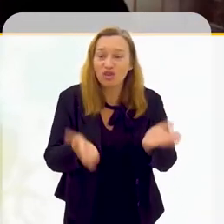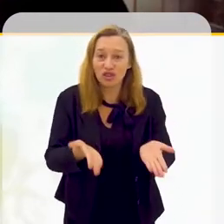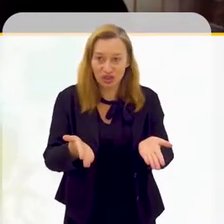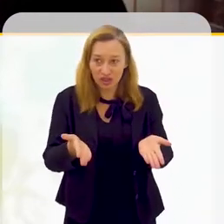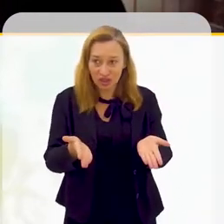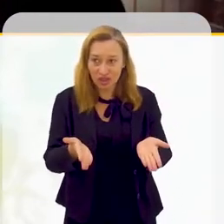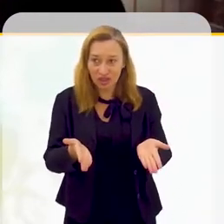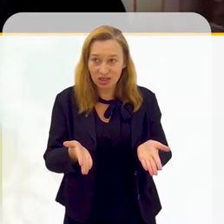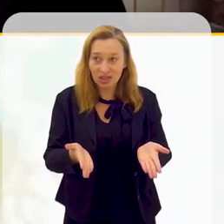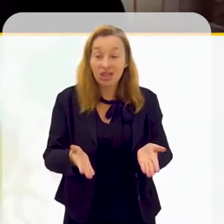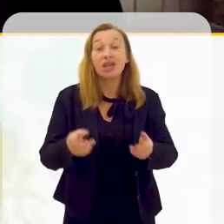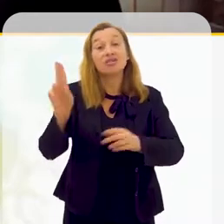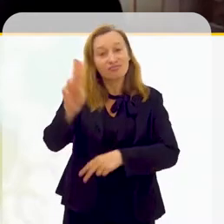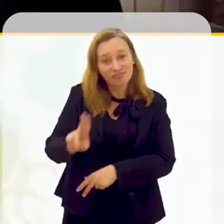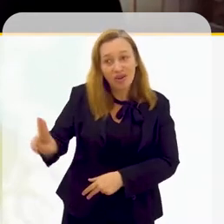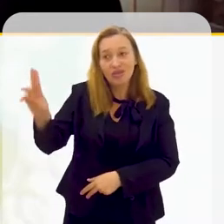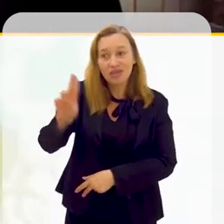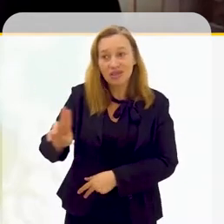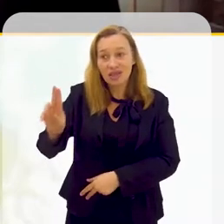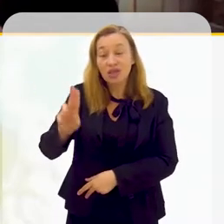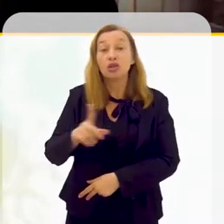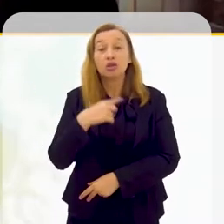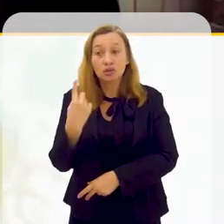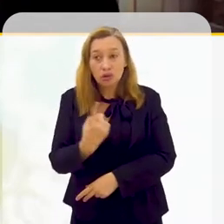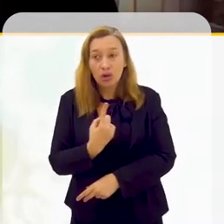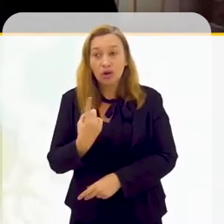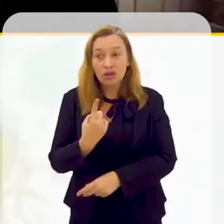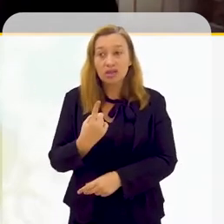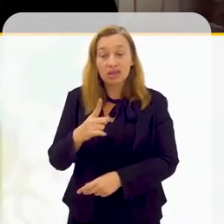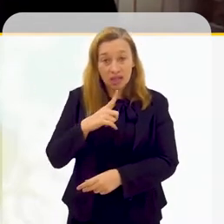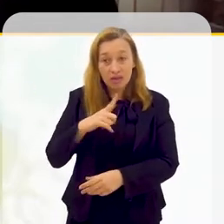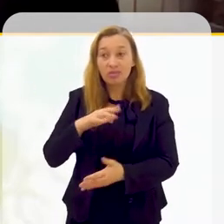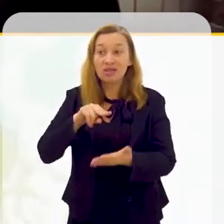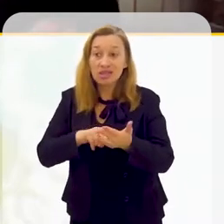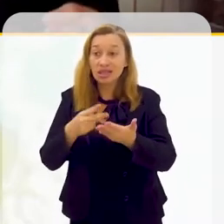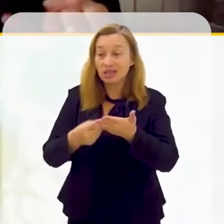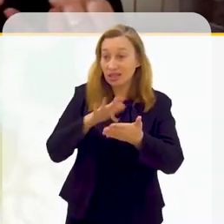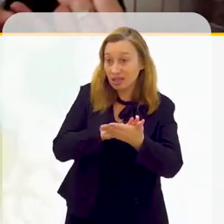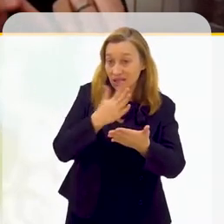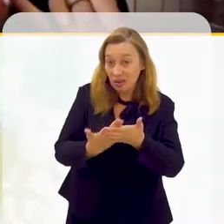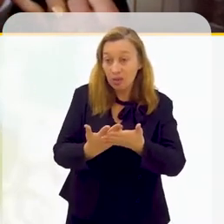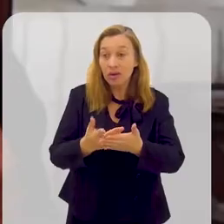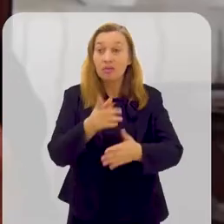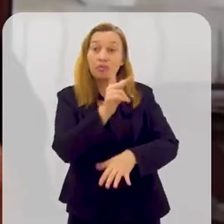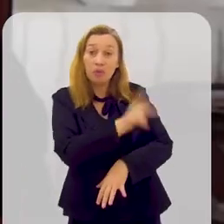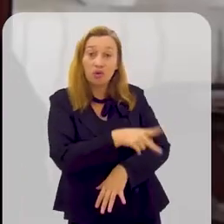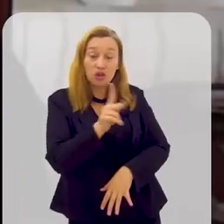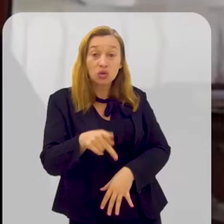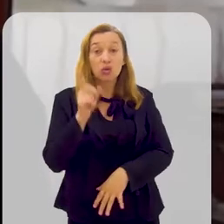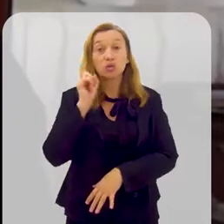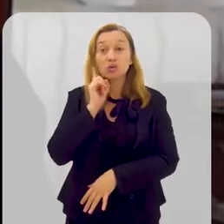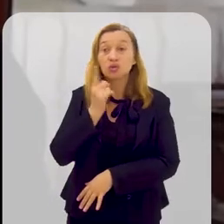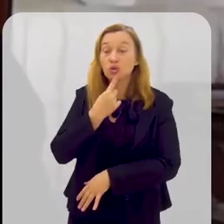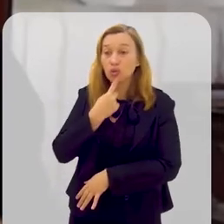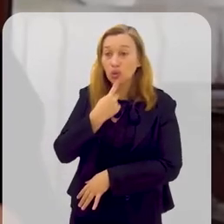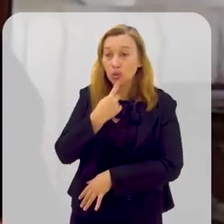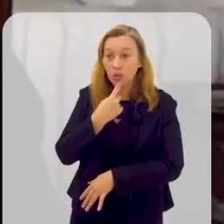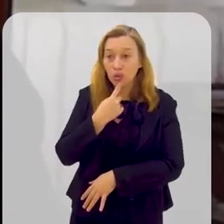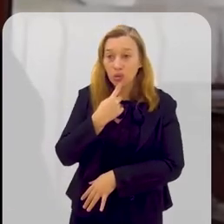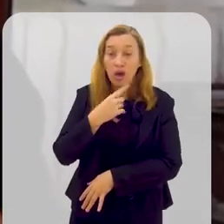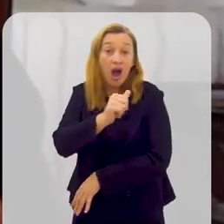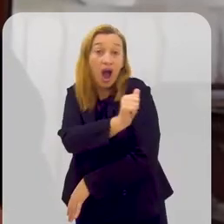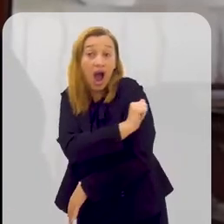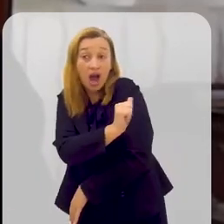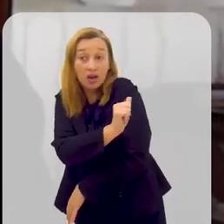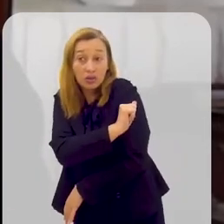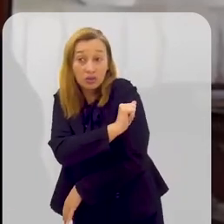hoje felizmente não Universidade nós contamos com intérpretes seja para professor surdo